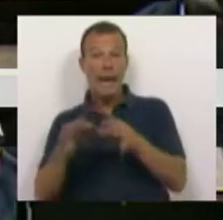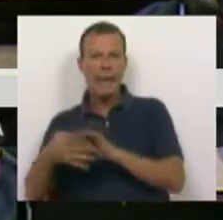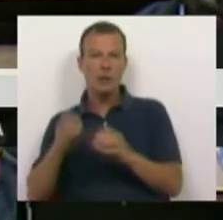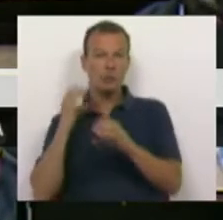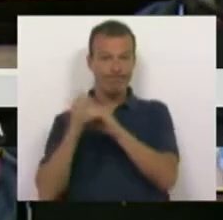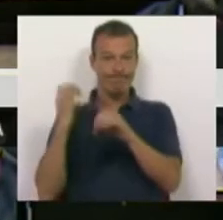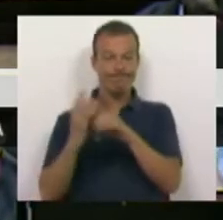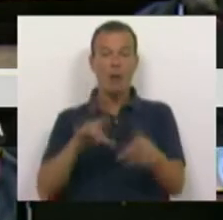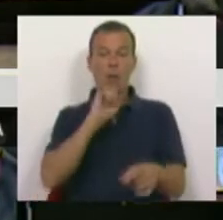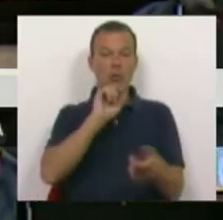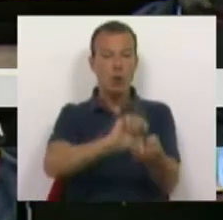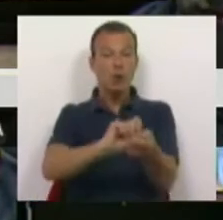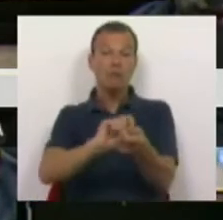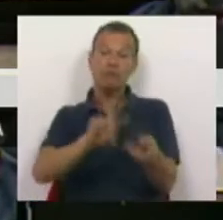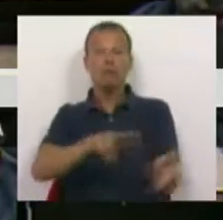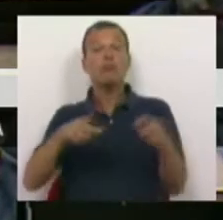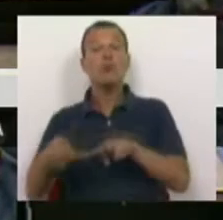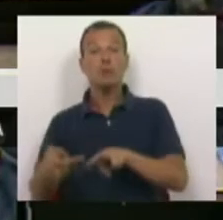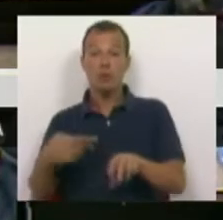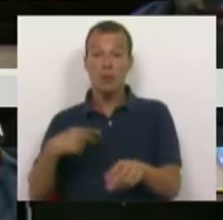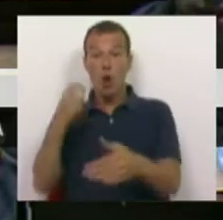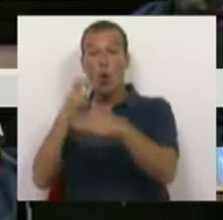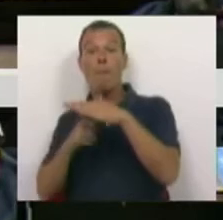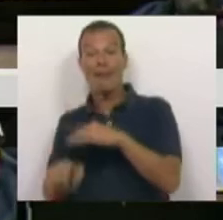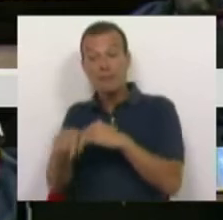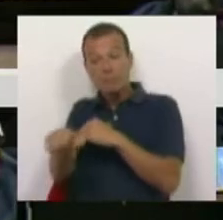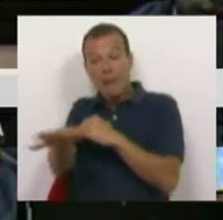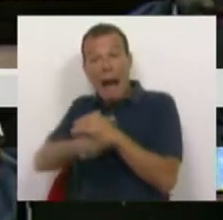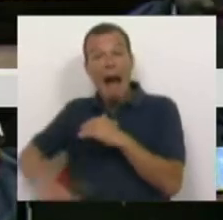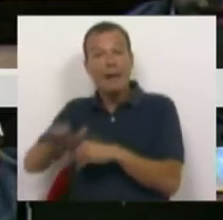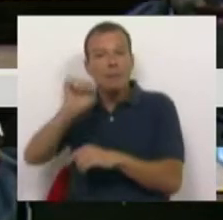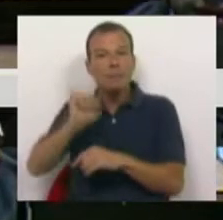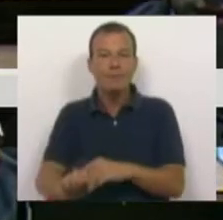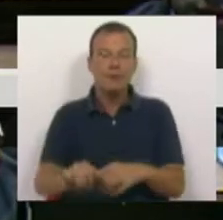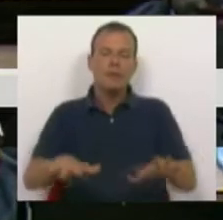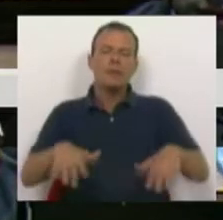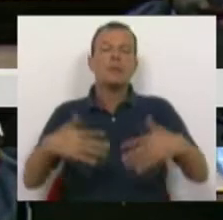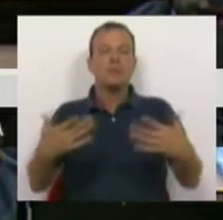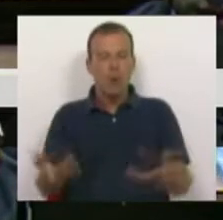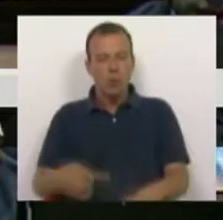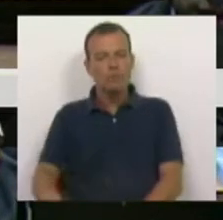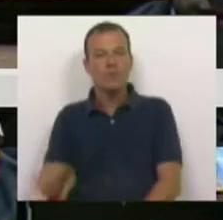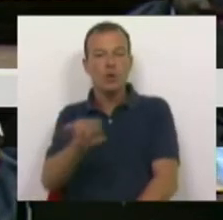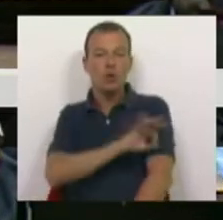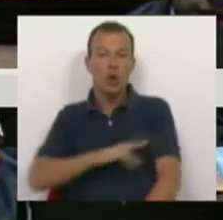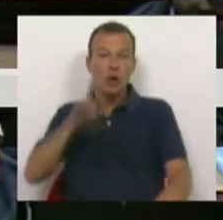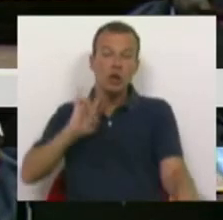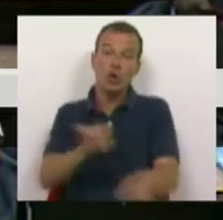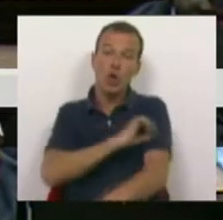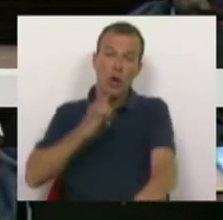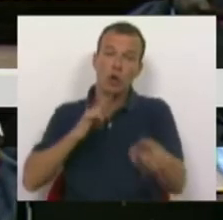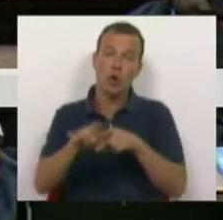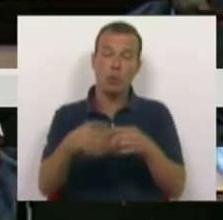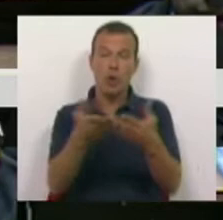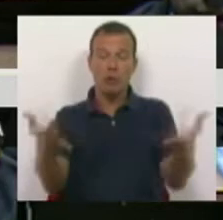poderão substituir parcialmente o metro naquela área. Por isso, senhoras e senhores deputados, é